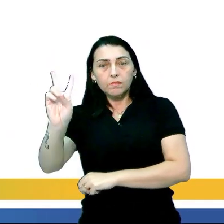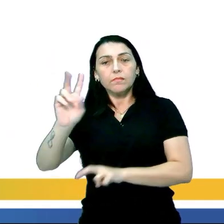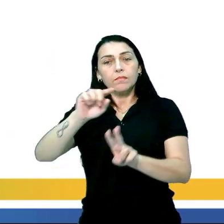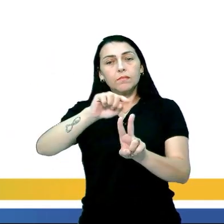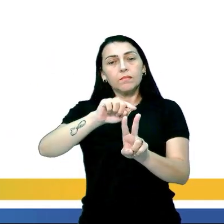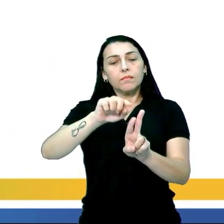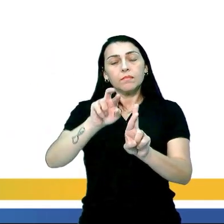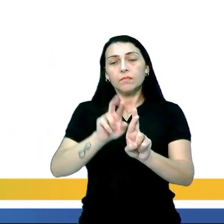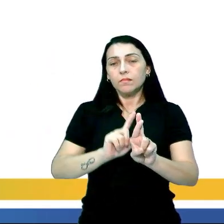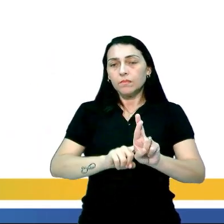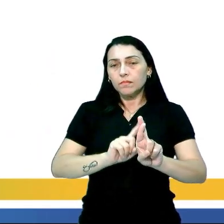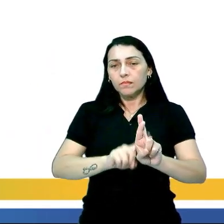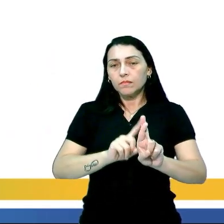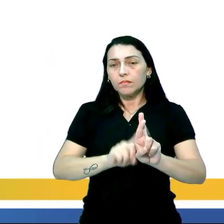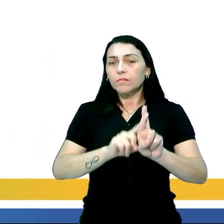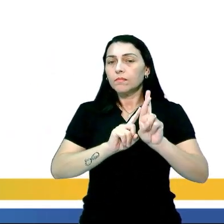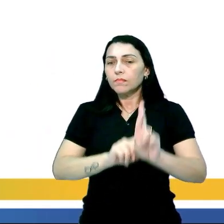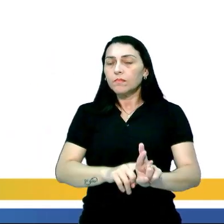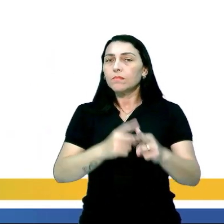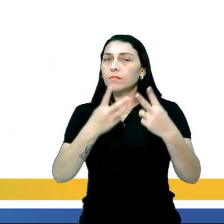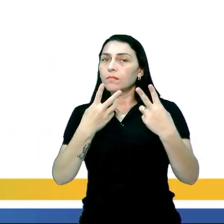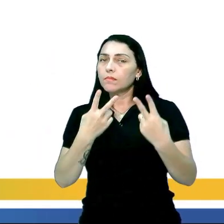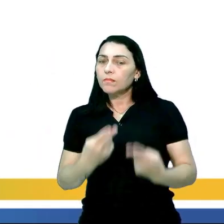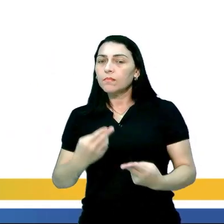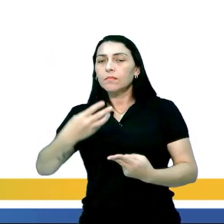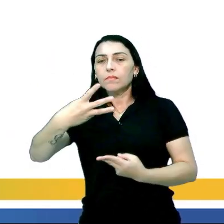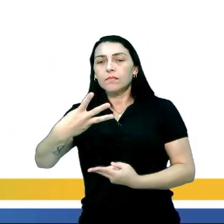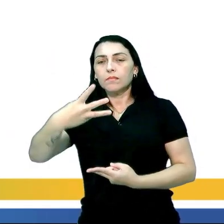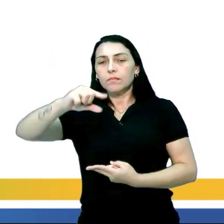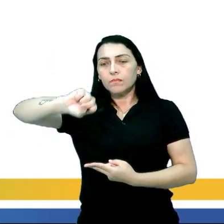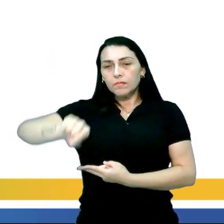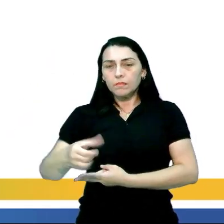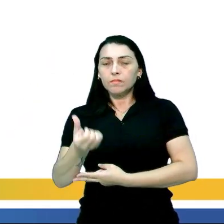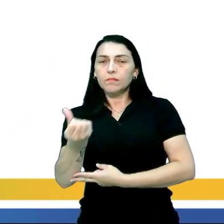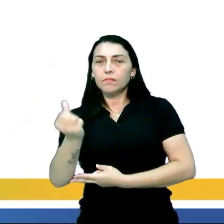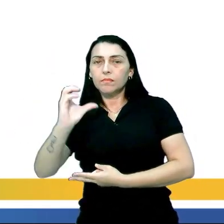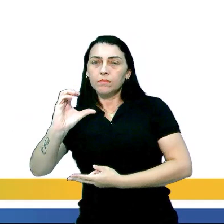raio. Então, nós temos que o raio vai ser